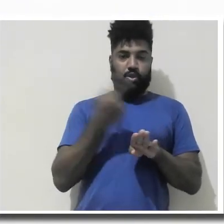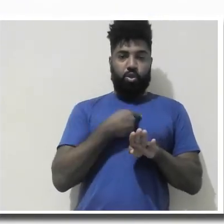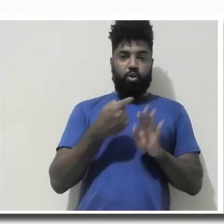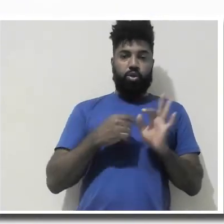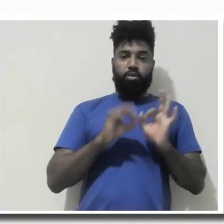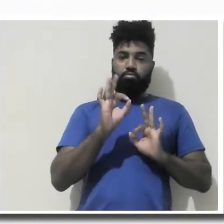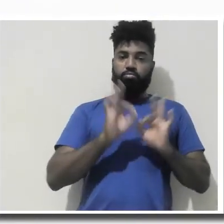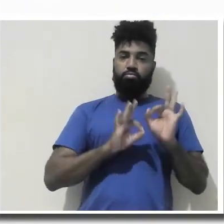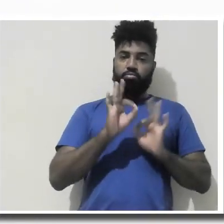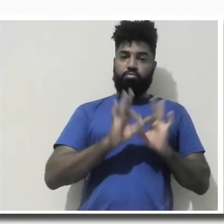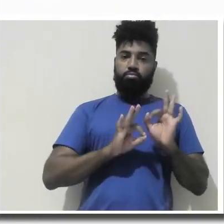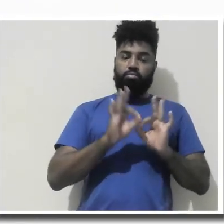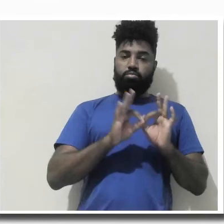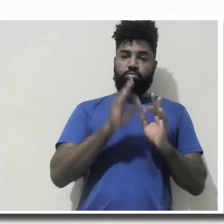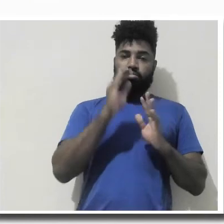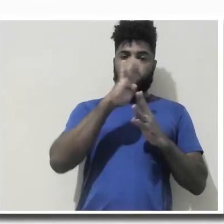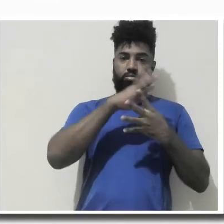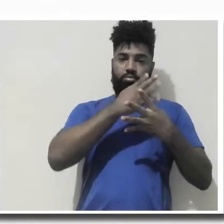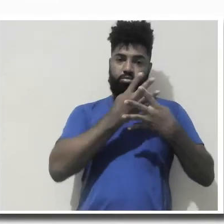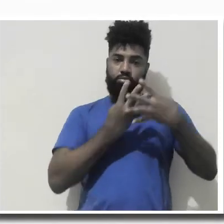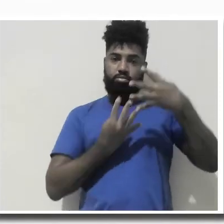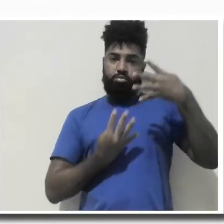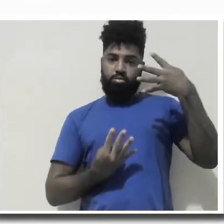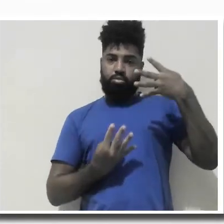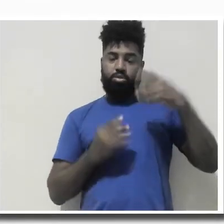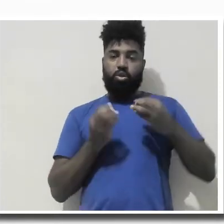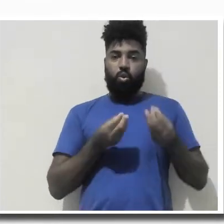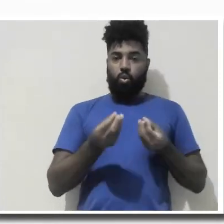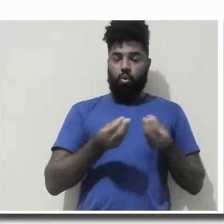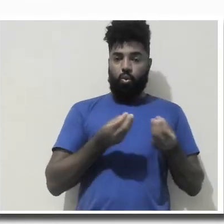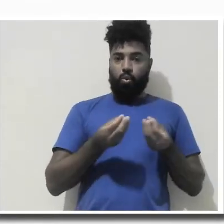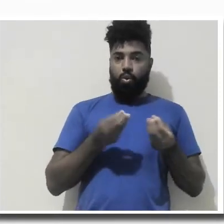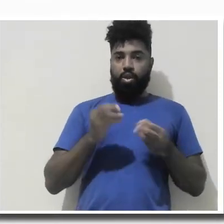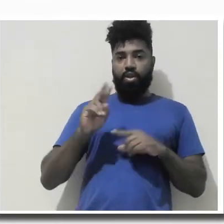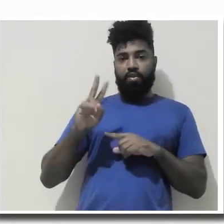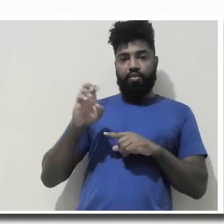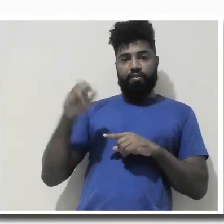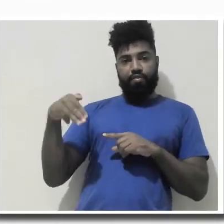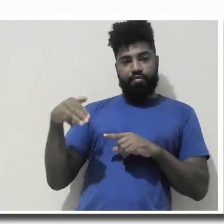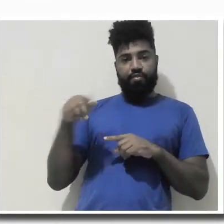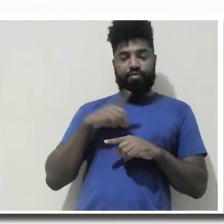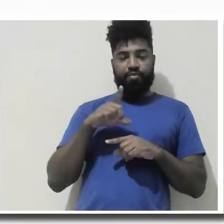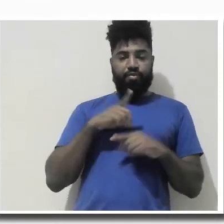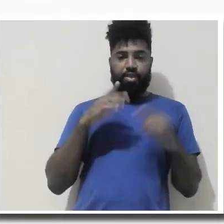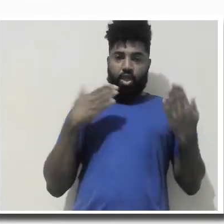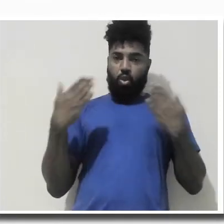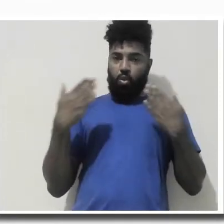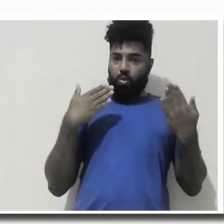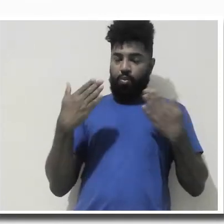diagrama que chamamos de diagrama de Venn, para estabelecer a relação entre esses conjuntos.